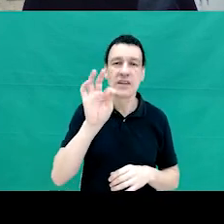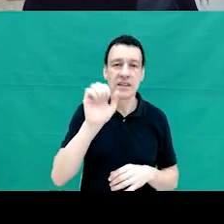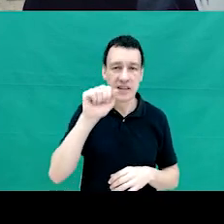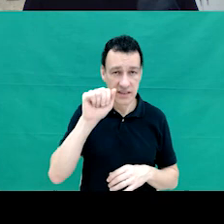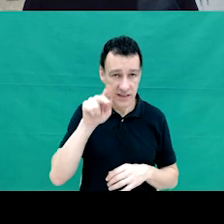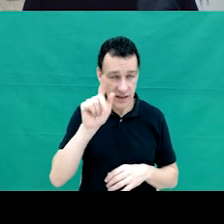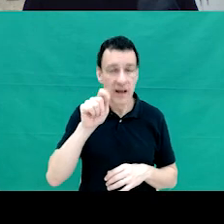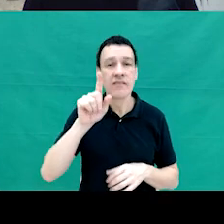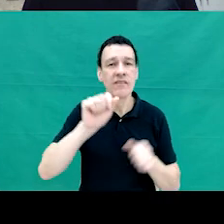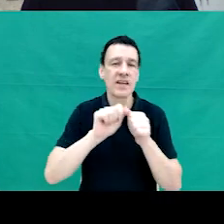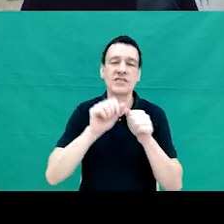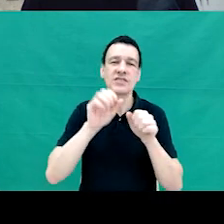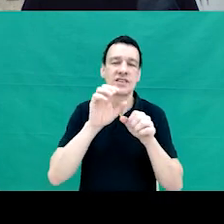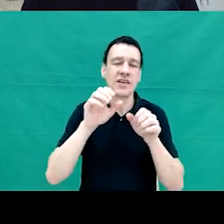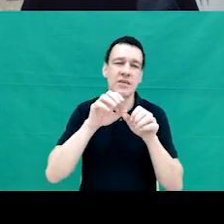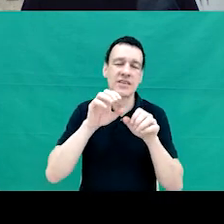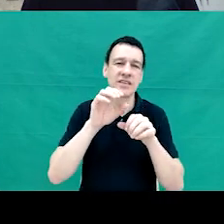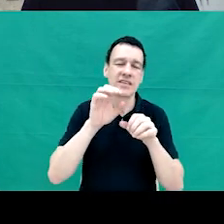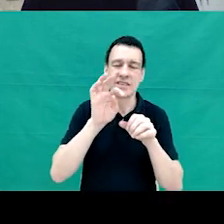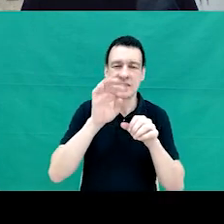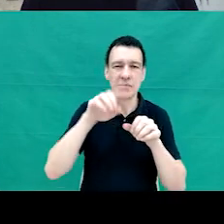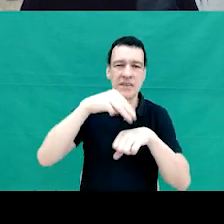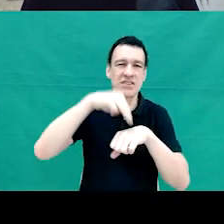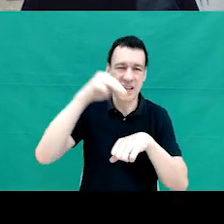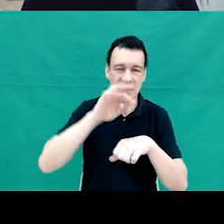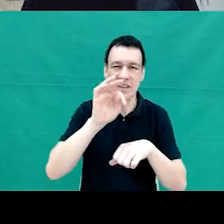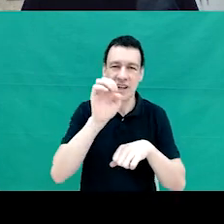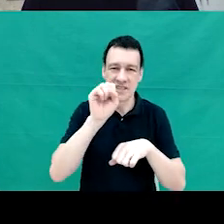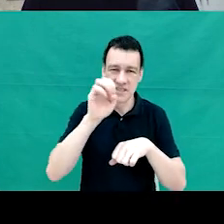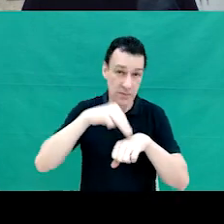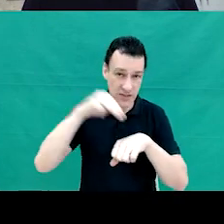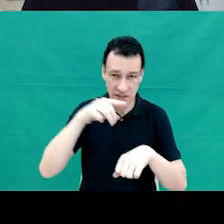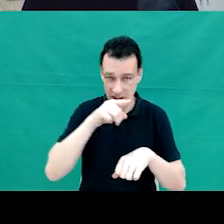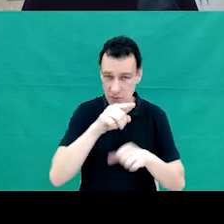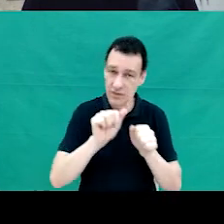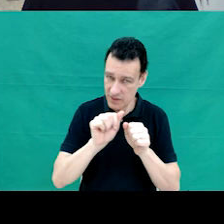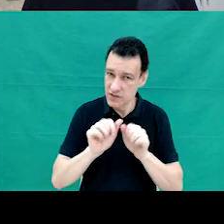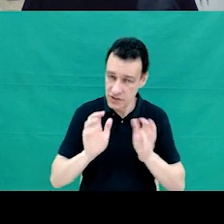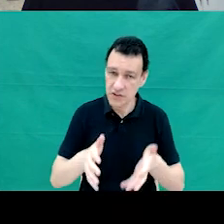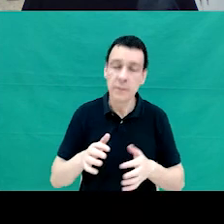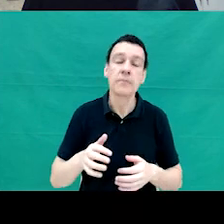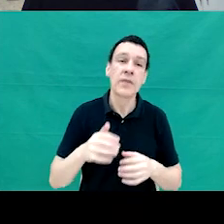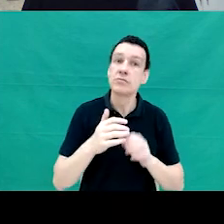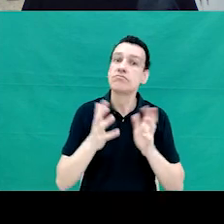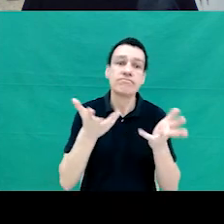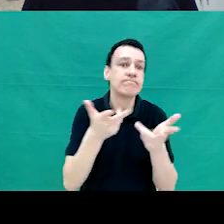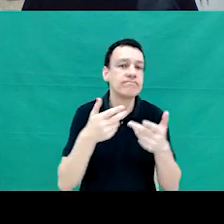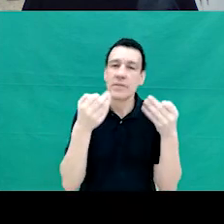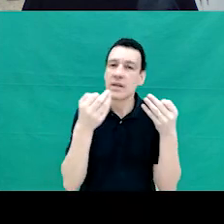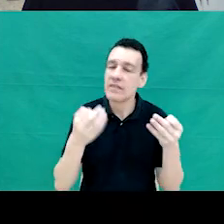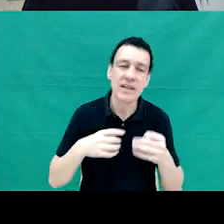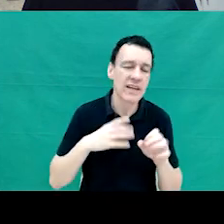leitura, porque é muito bacana. Ele é bem legal, porque ele foi apresentado em 2010